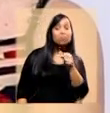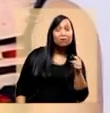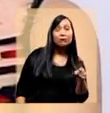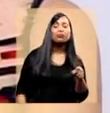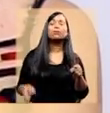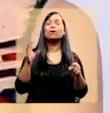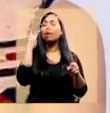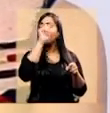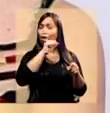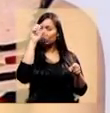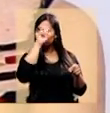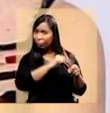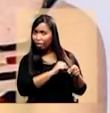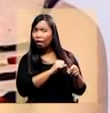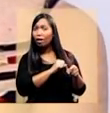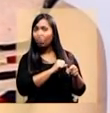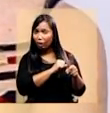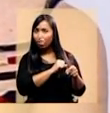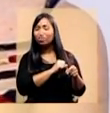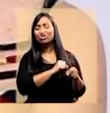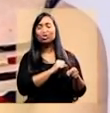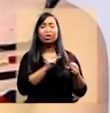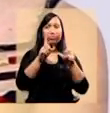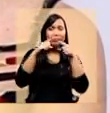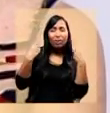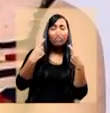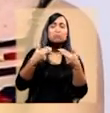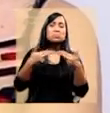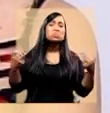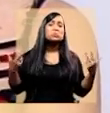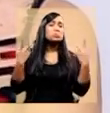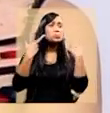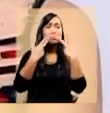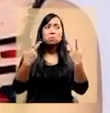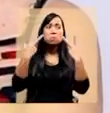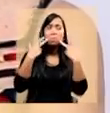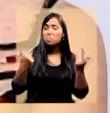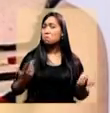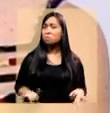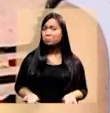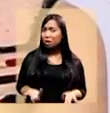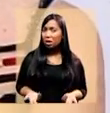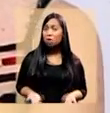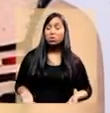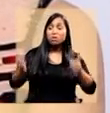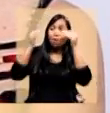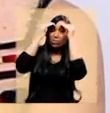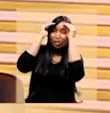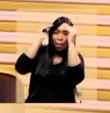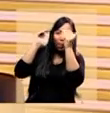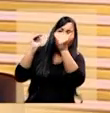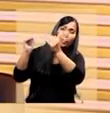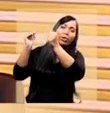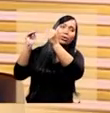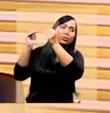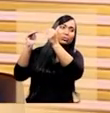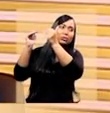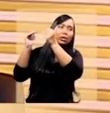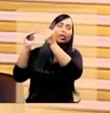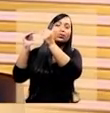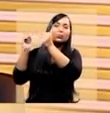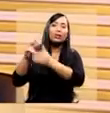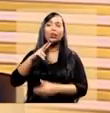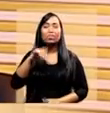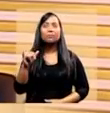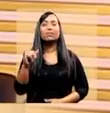menina, ela aprende, como você bem disse, a ver a violência como uma coisa normal. Então, essa submissão, essa obediência,